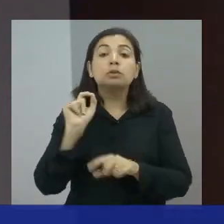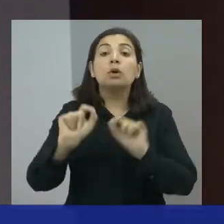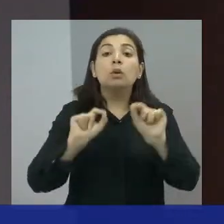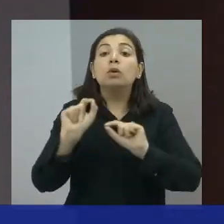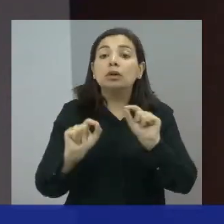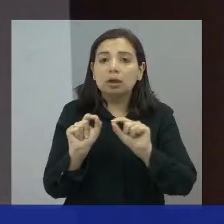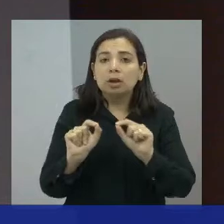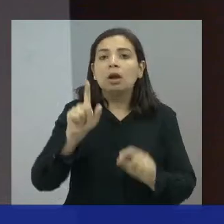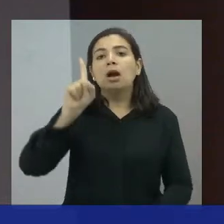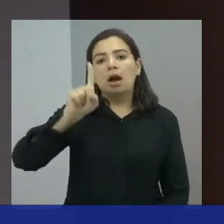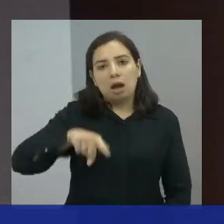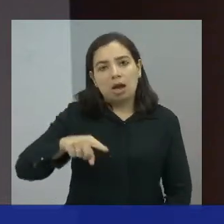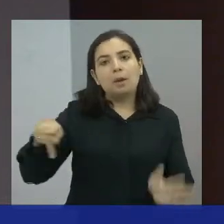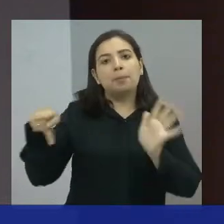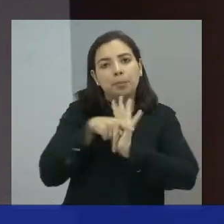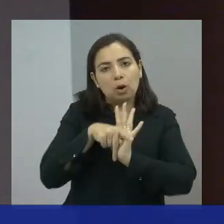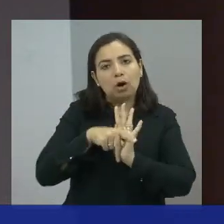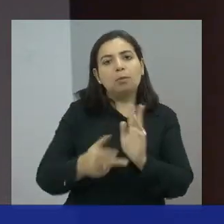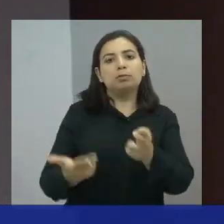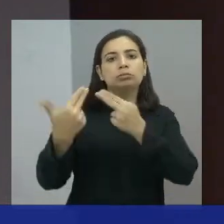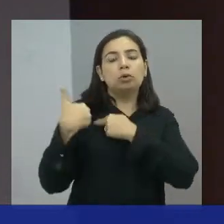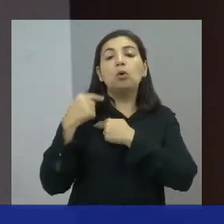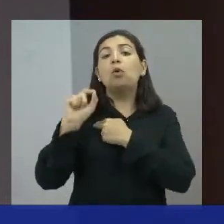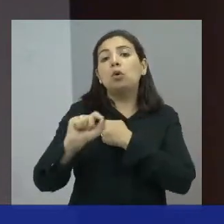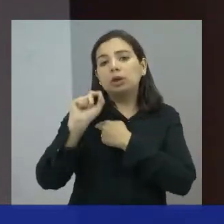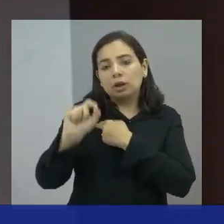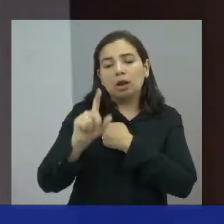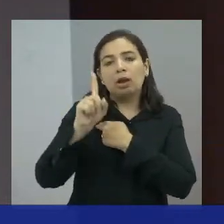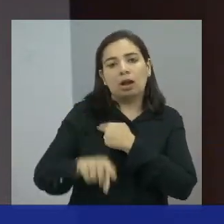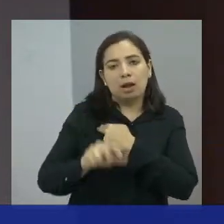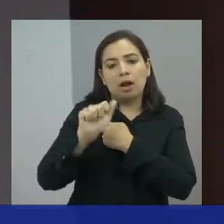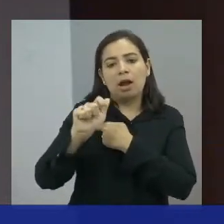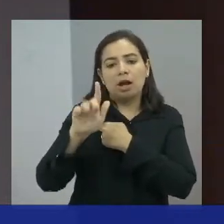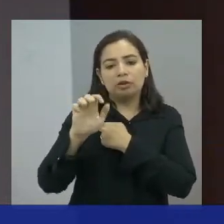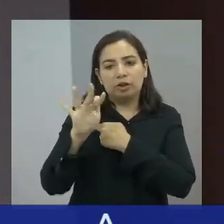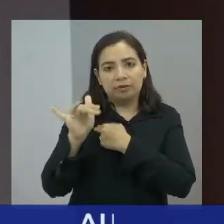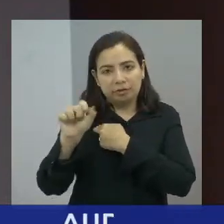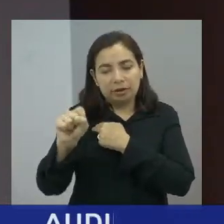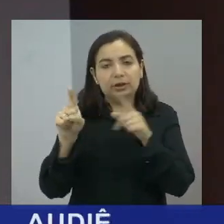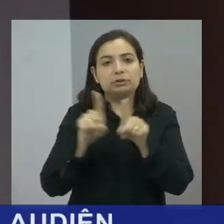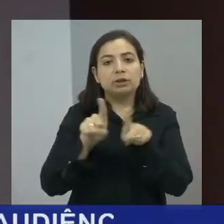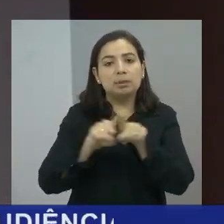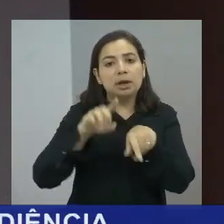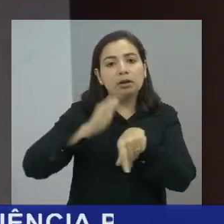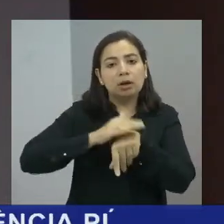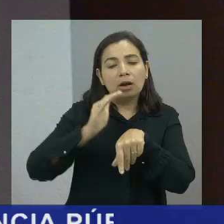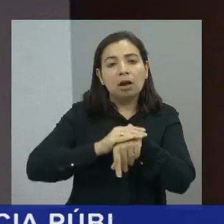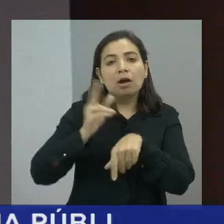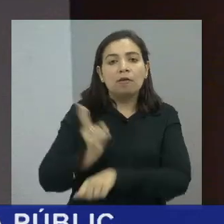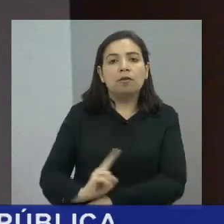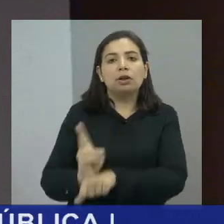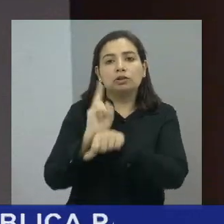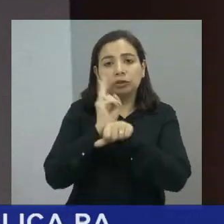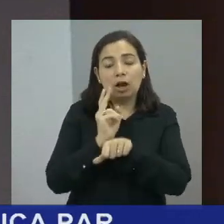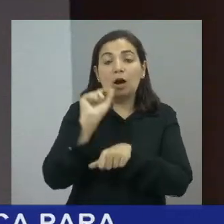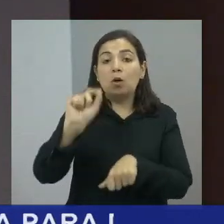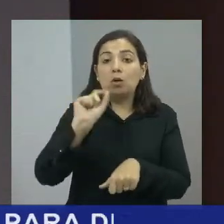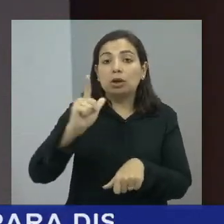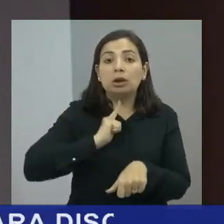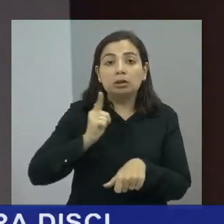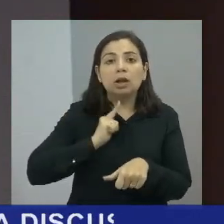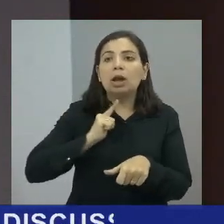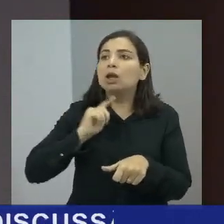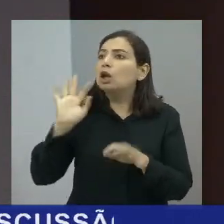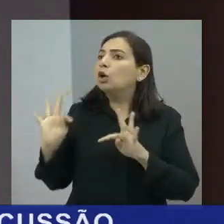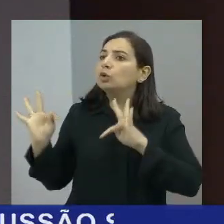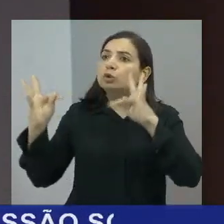concentrada na agência de fiscalização, que é uma autarquia municipal e que recebe demandas de toda a